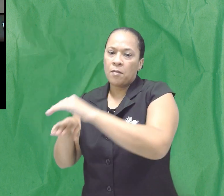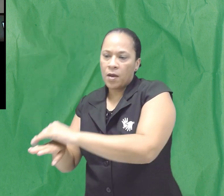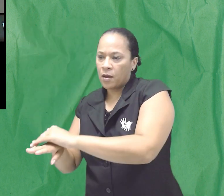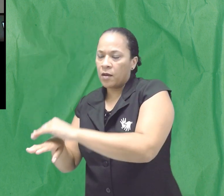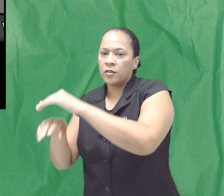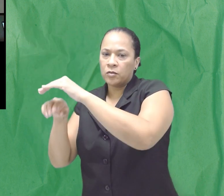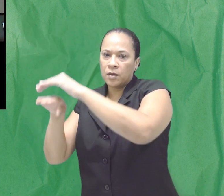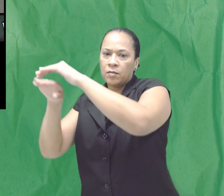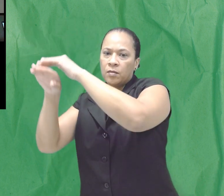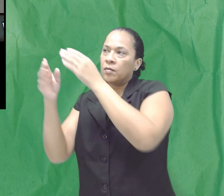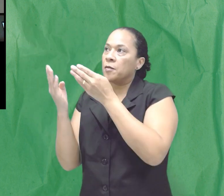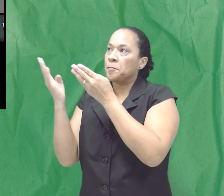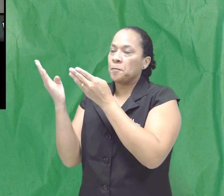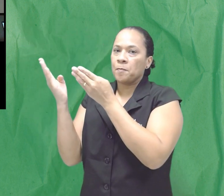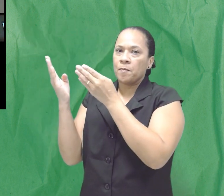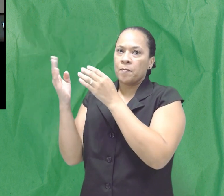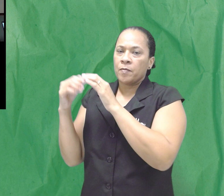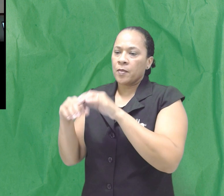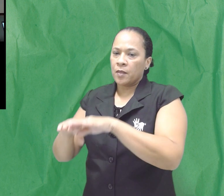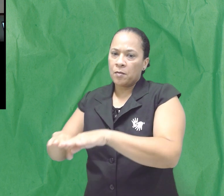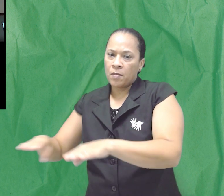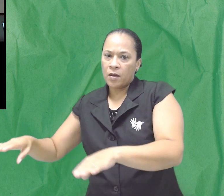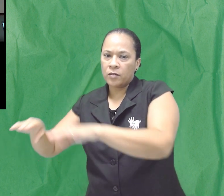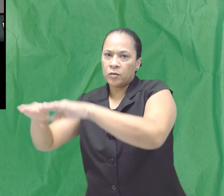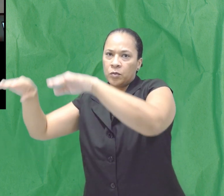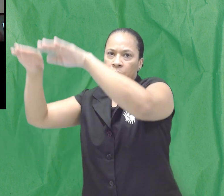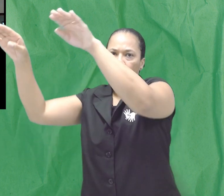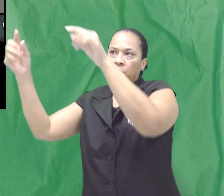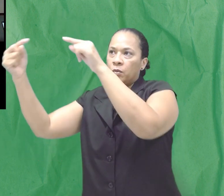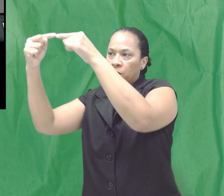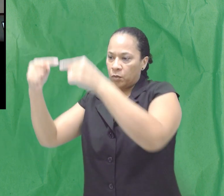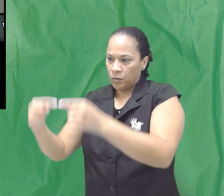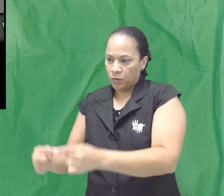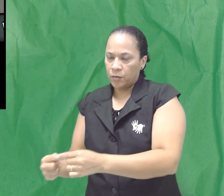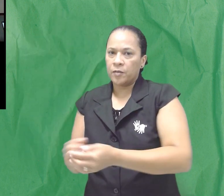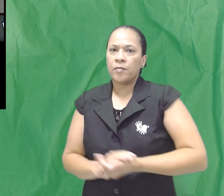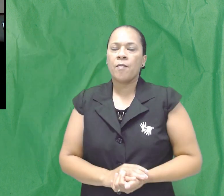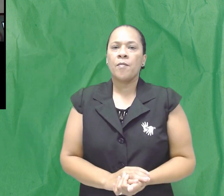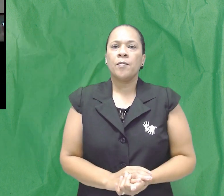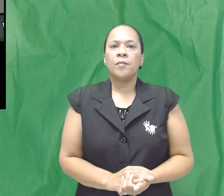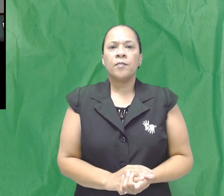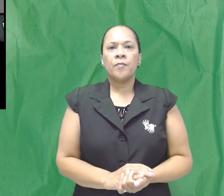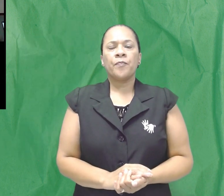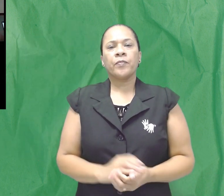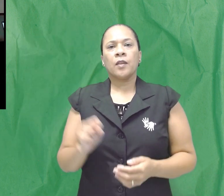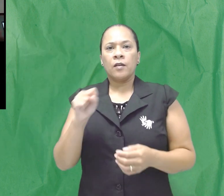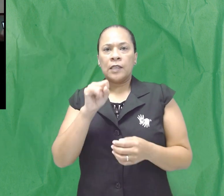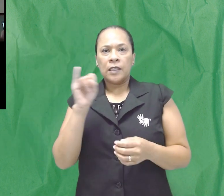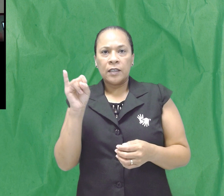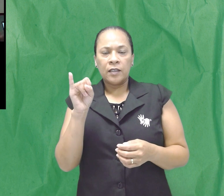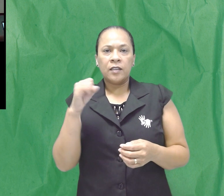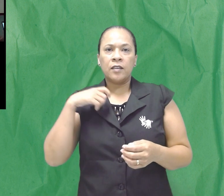mais altas para guardar álcoois e glicóis. Se tivermos, né,